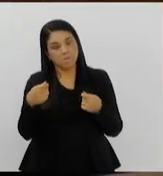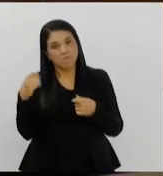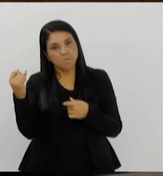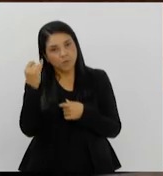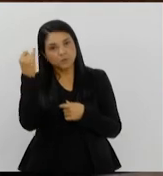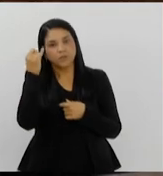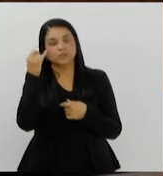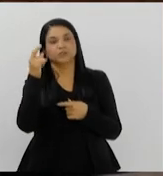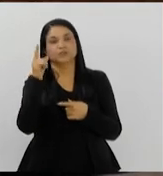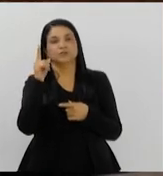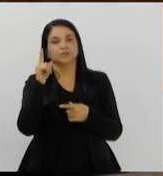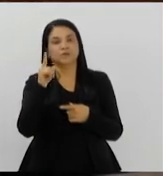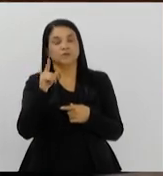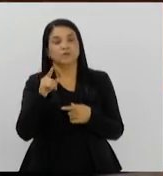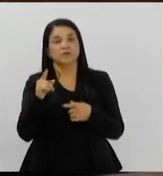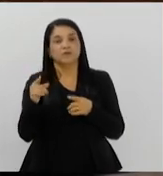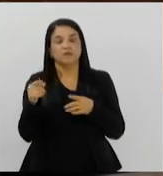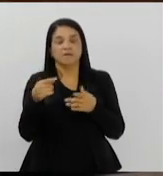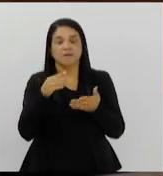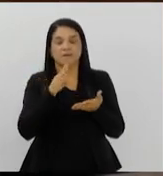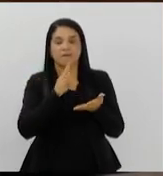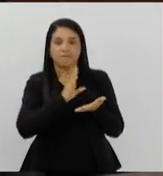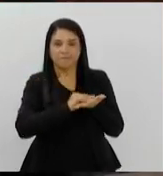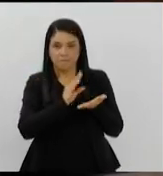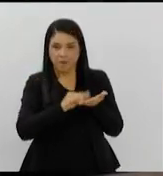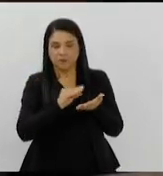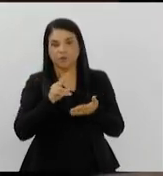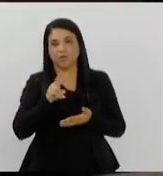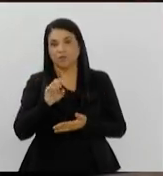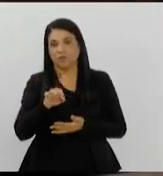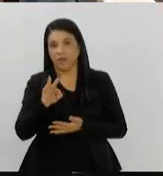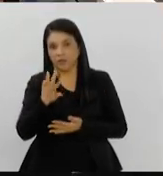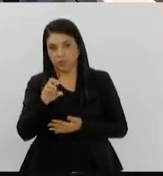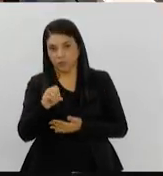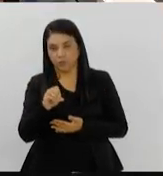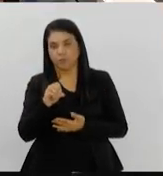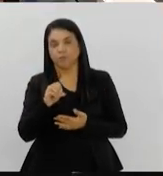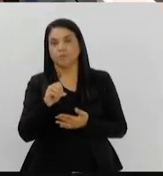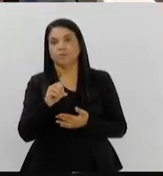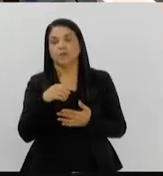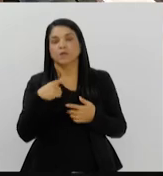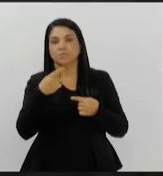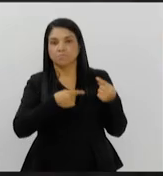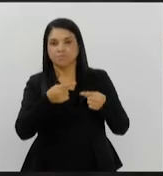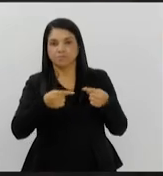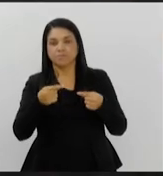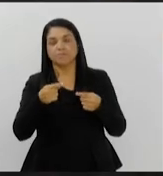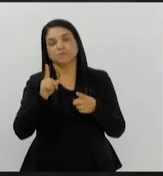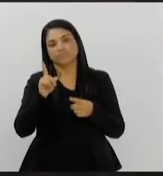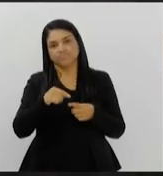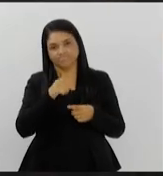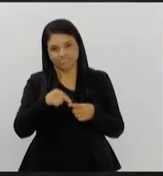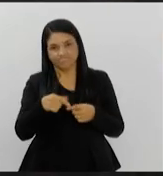e também lutar aqui internamente para derrubar esse veto. Obrigado. Obrigado, deputada